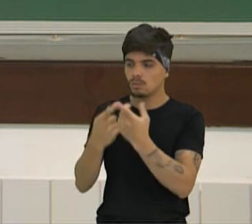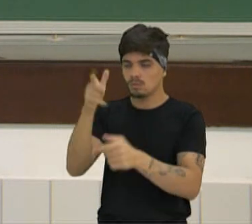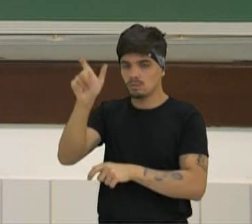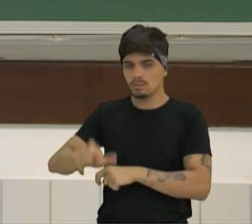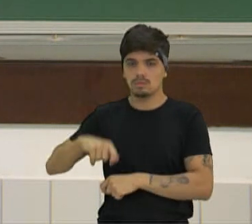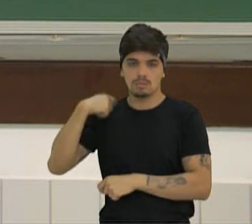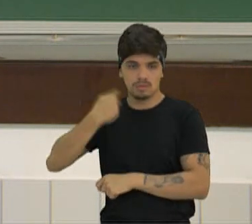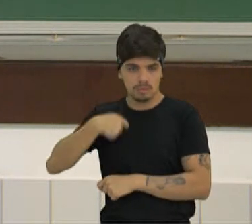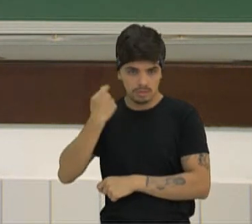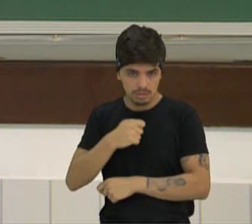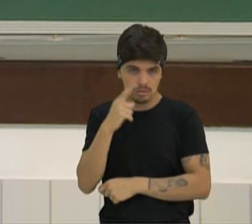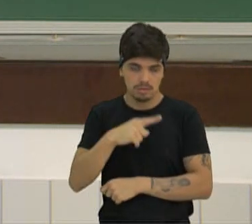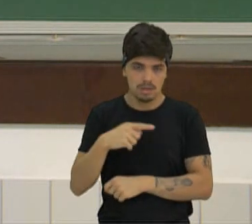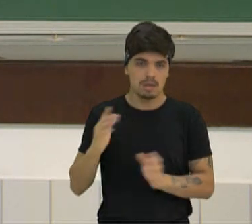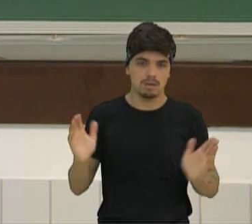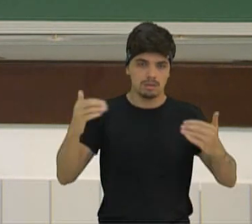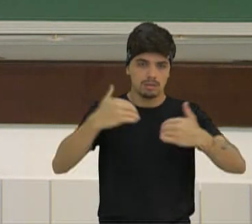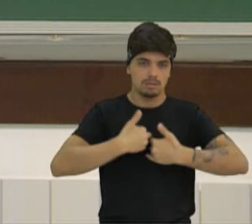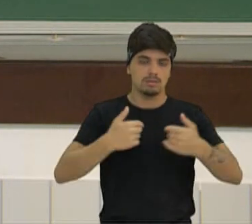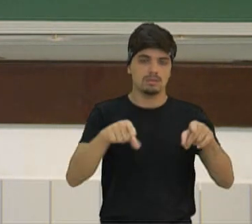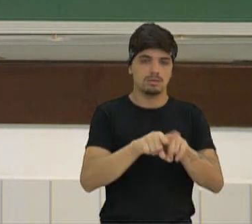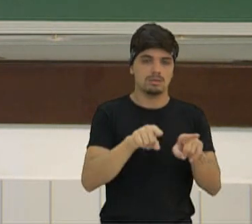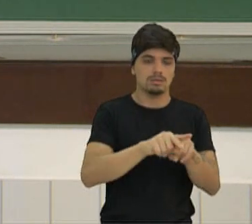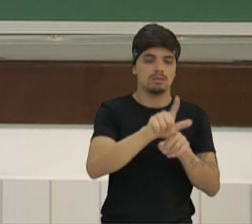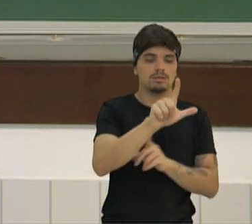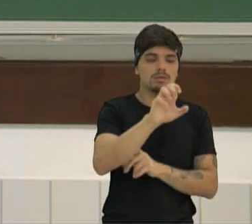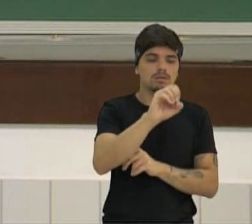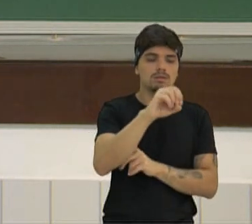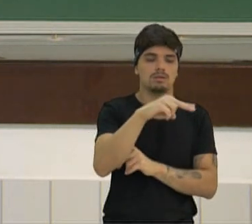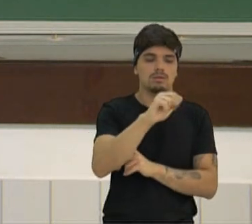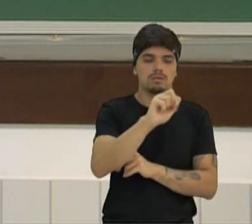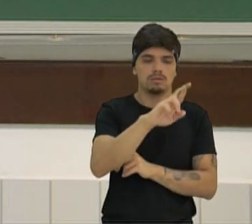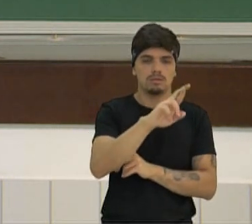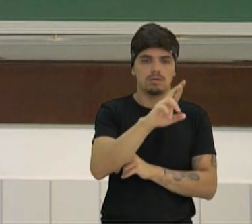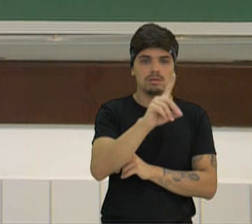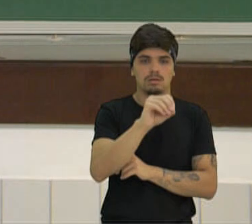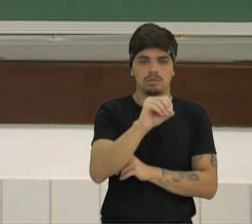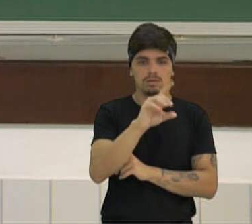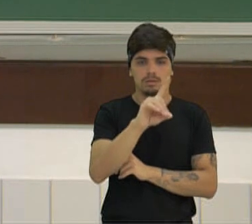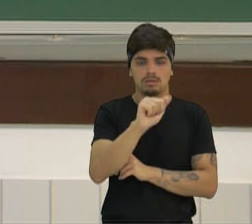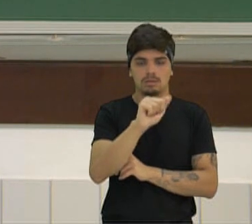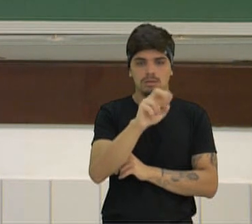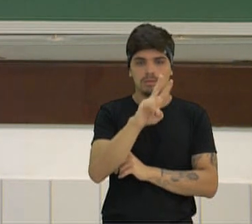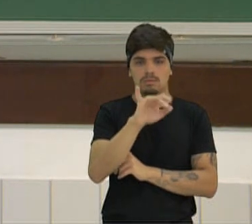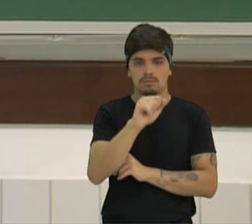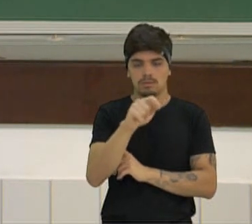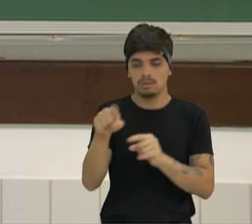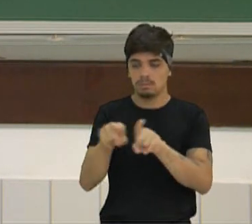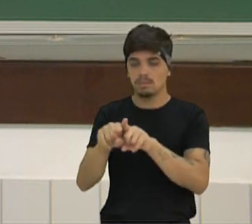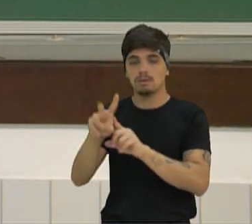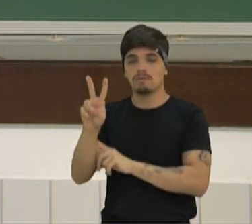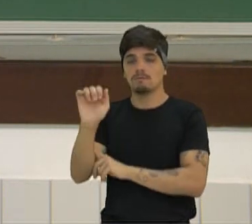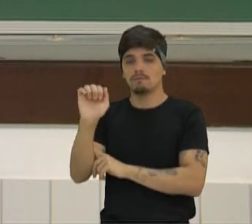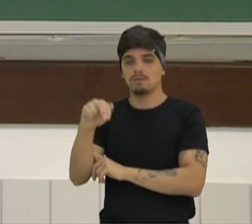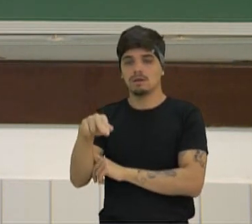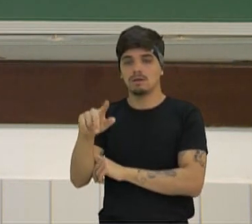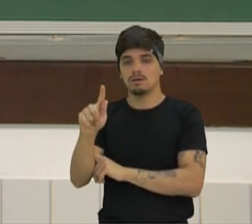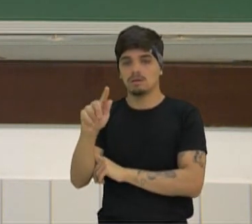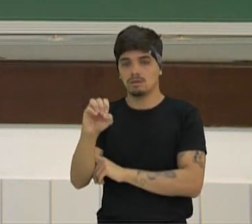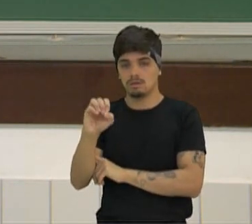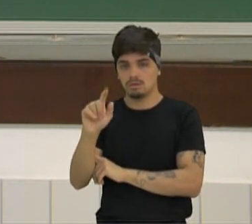autistas um deles por exemplo Leonardo dá vinte a Van Gogh também foram diagnosticado com